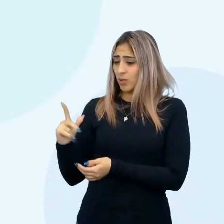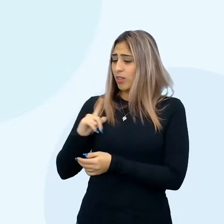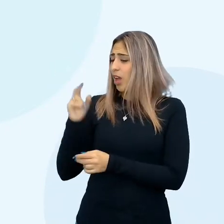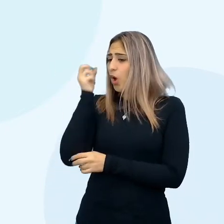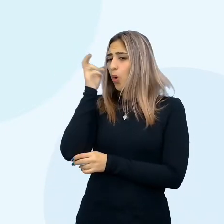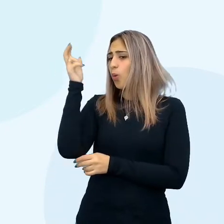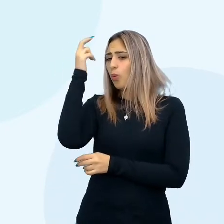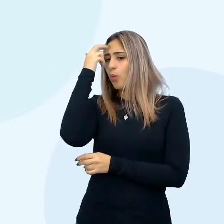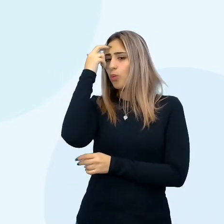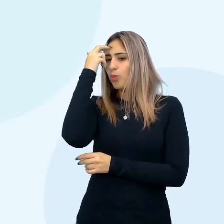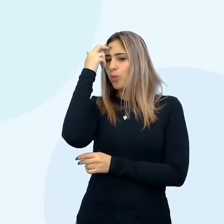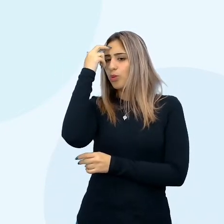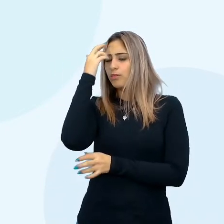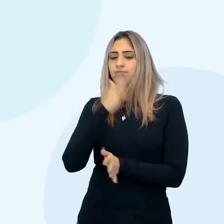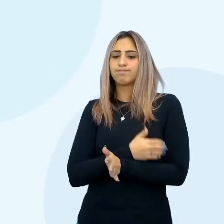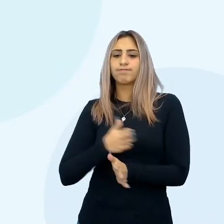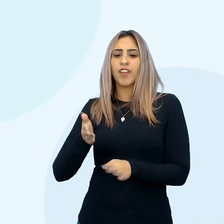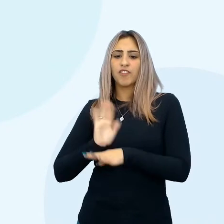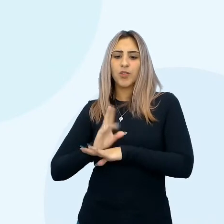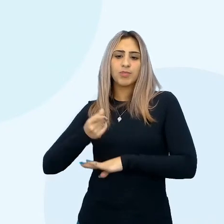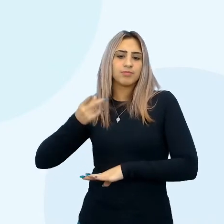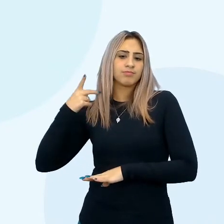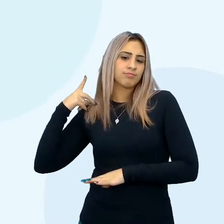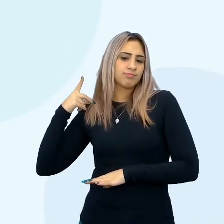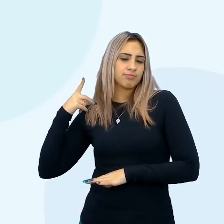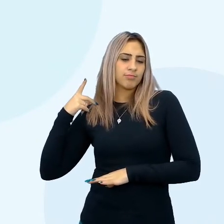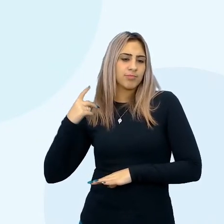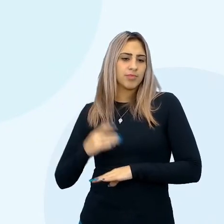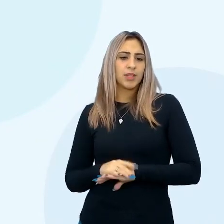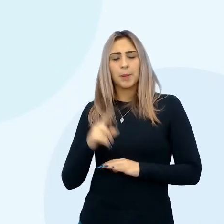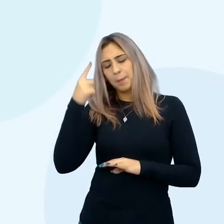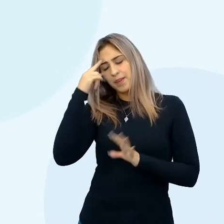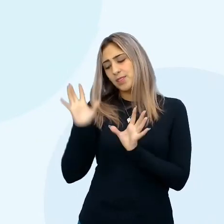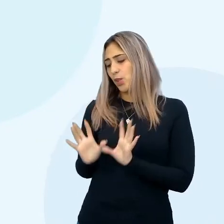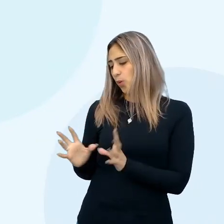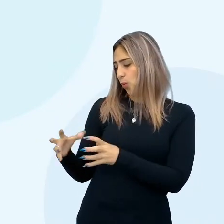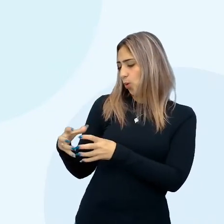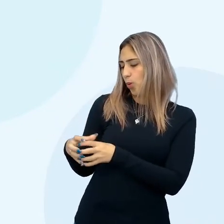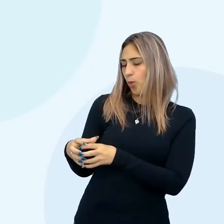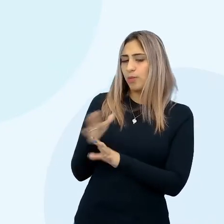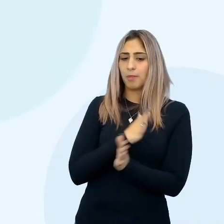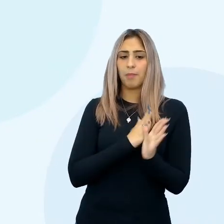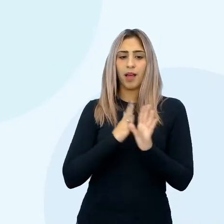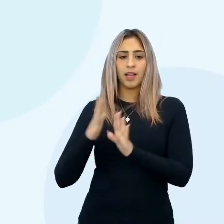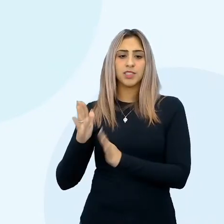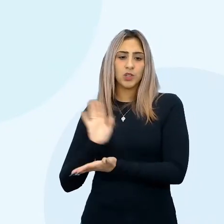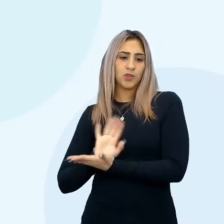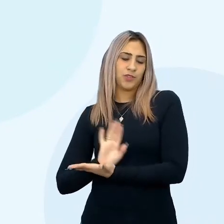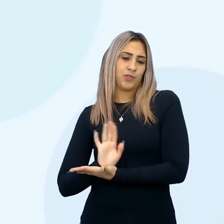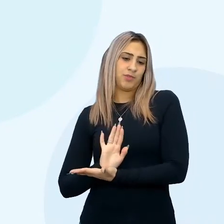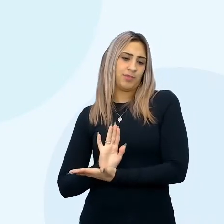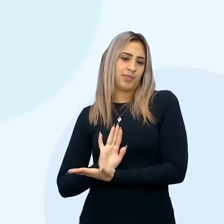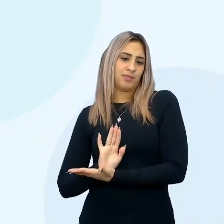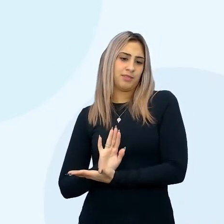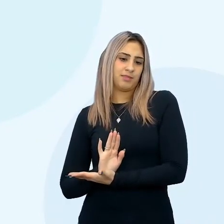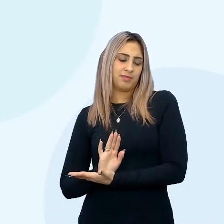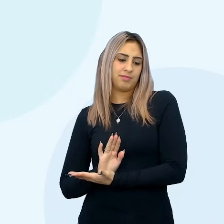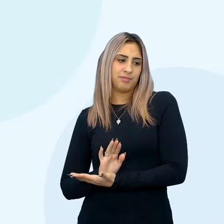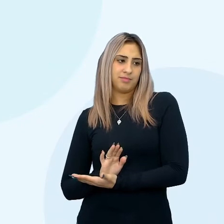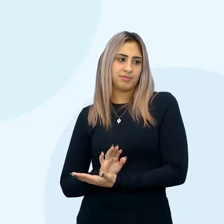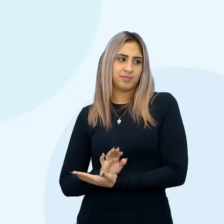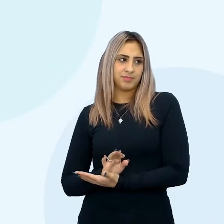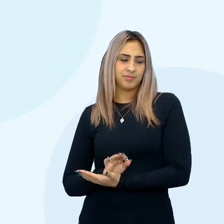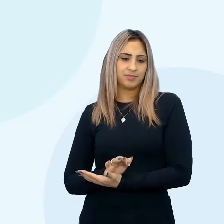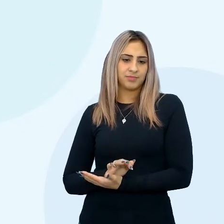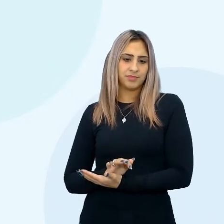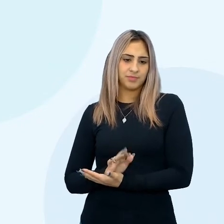cultura de passar filmes antigos. Aquele cineclube que passa um filme, sei lá, de 62, Pagador de